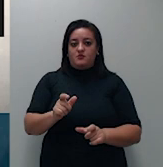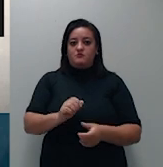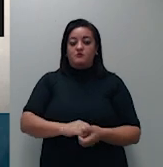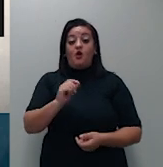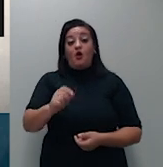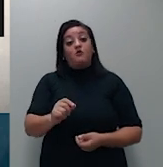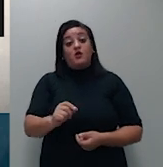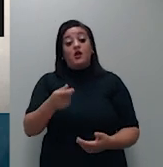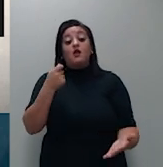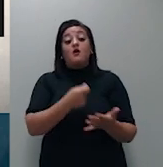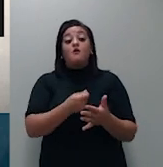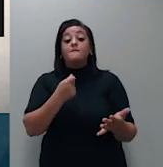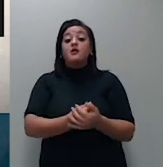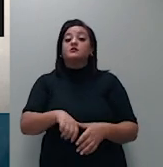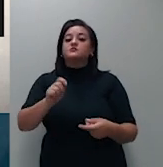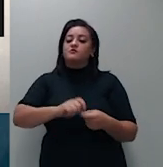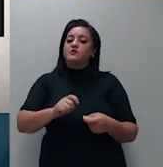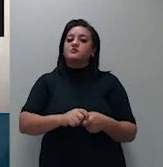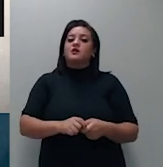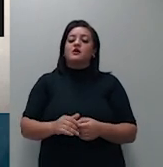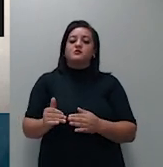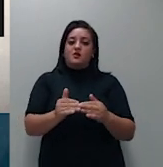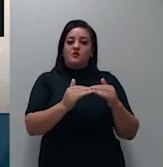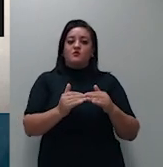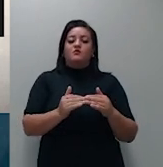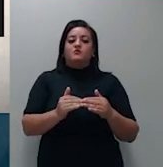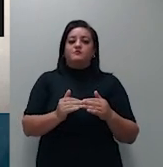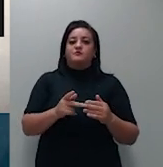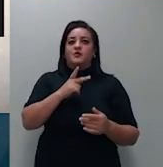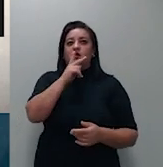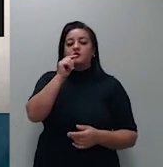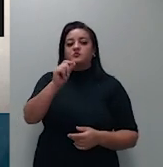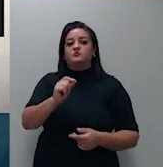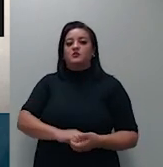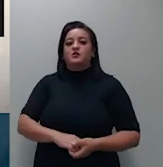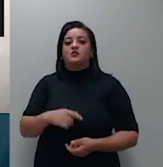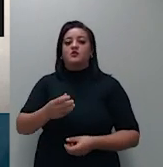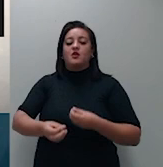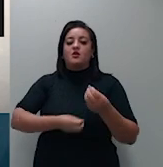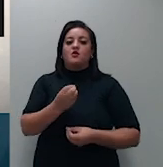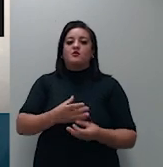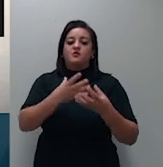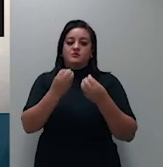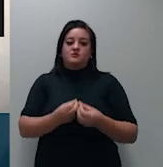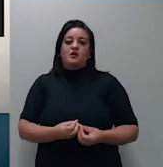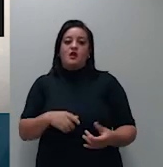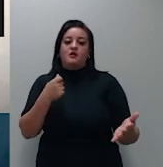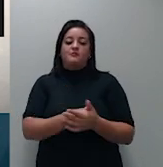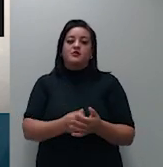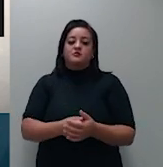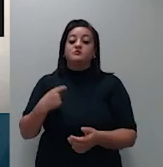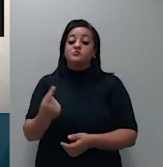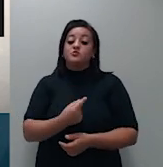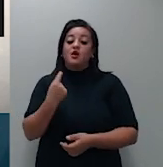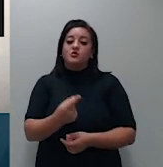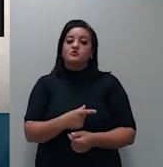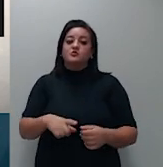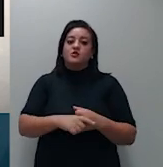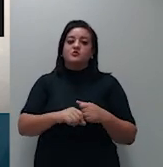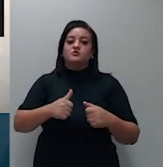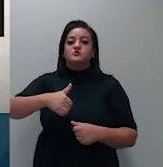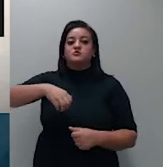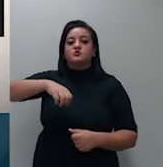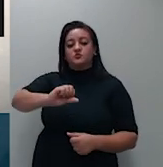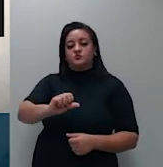dever nesses termos parece insuficiente aplicações do Lada do artigo 19 da